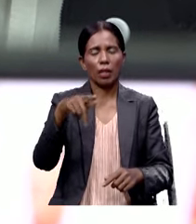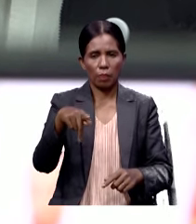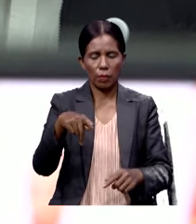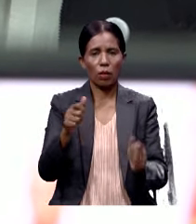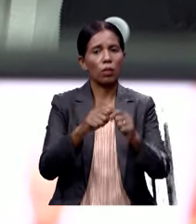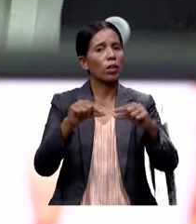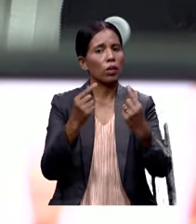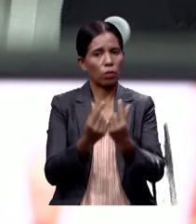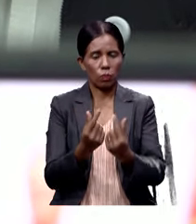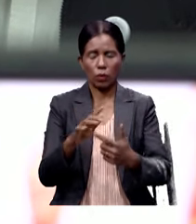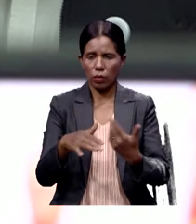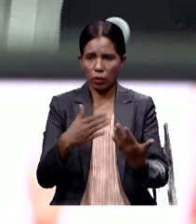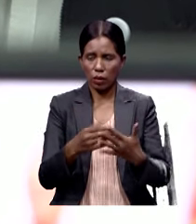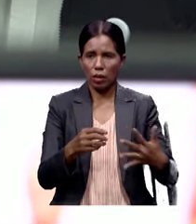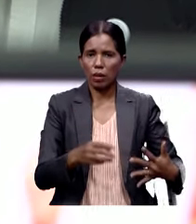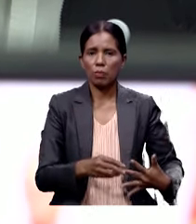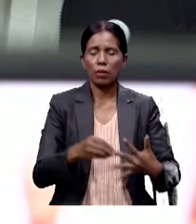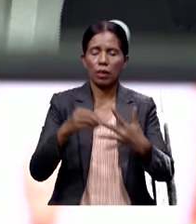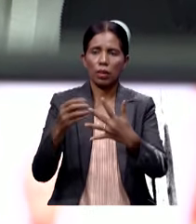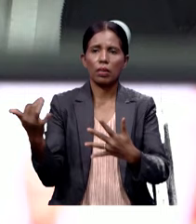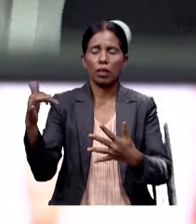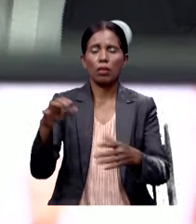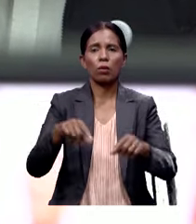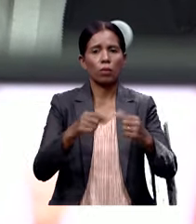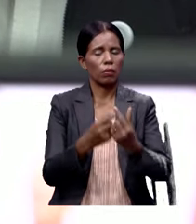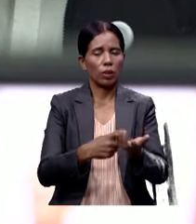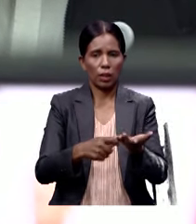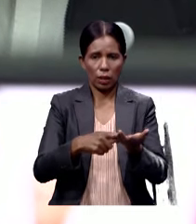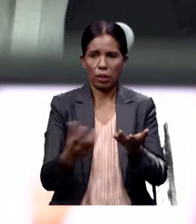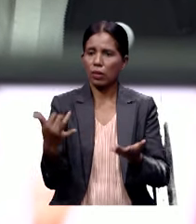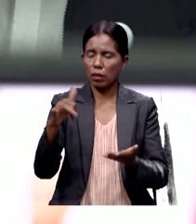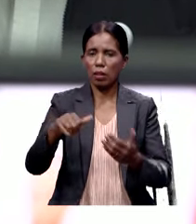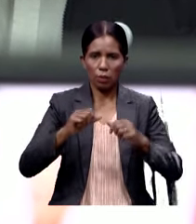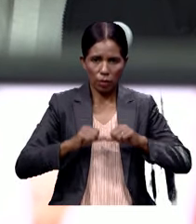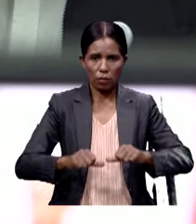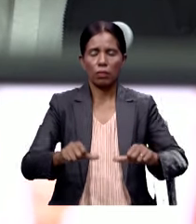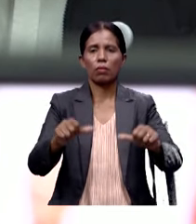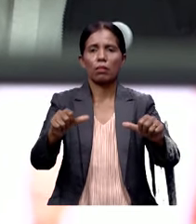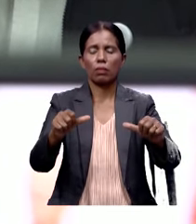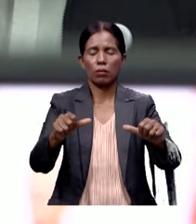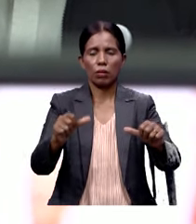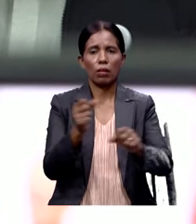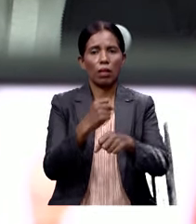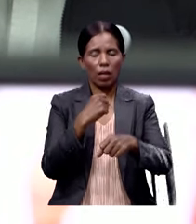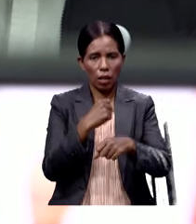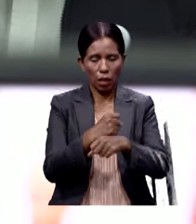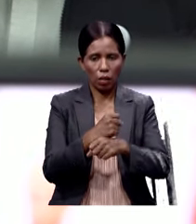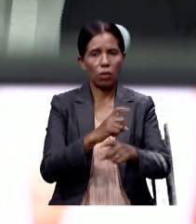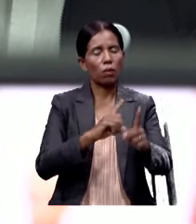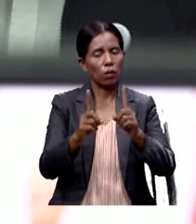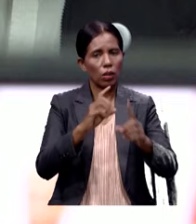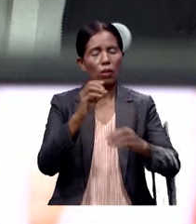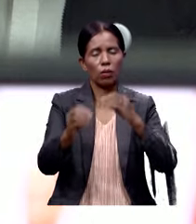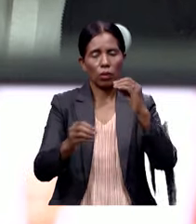onine equipas especialista sira equipa técnico sira odi bele continua a negocia ba documento